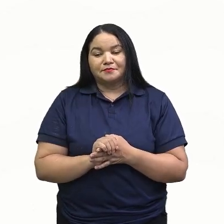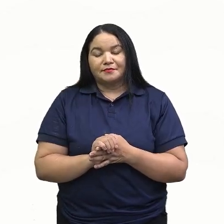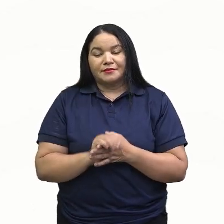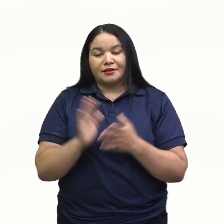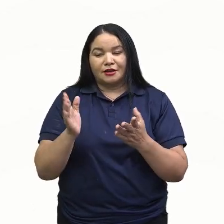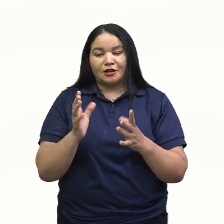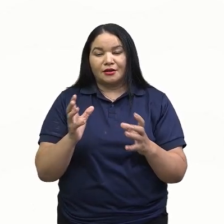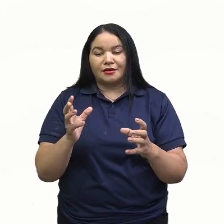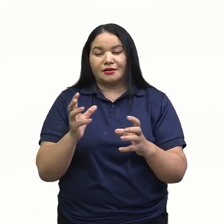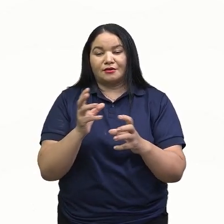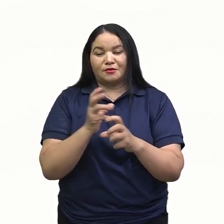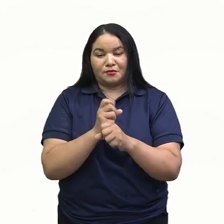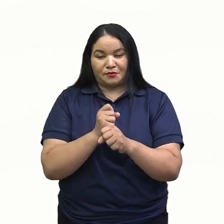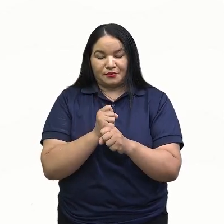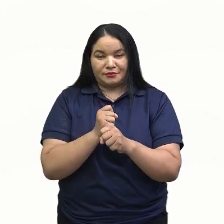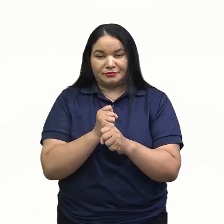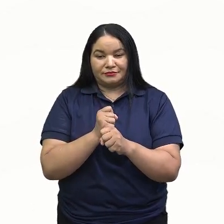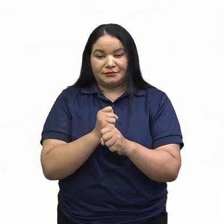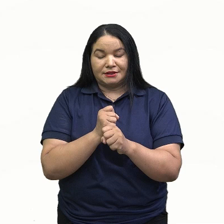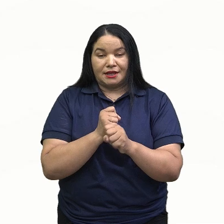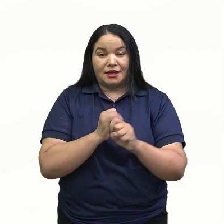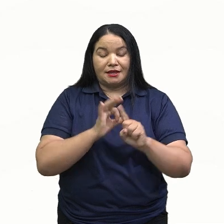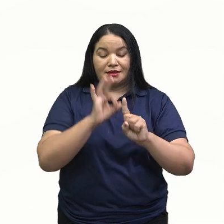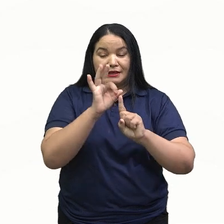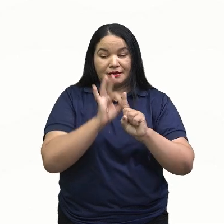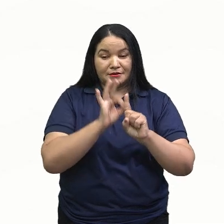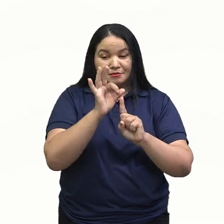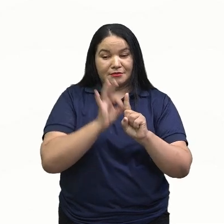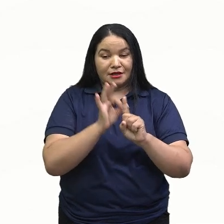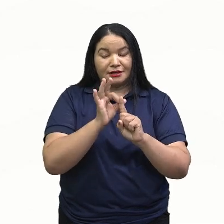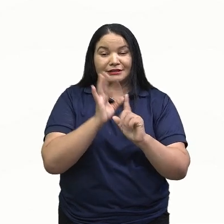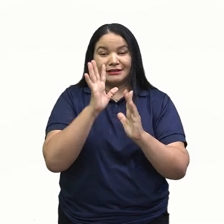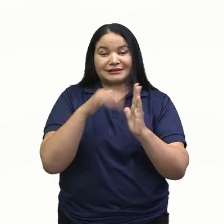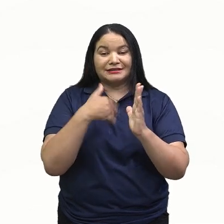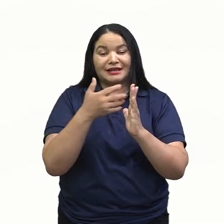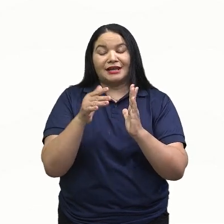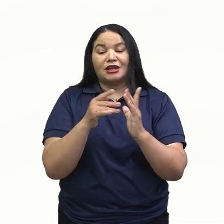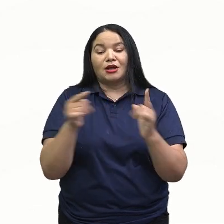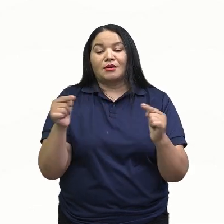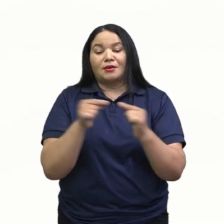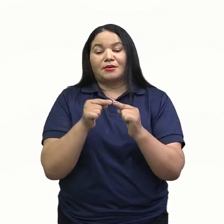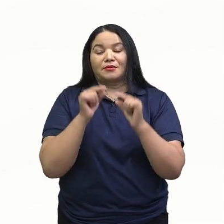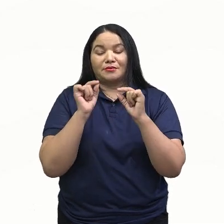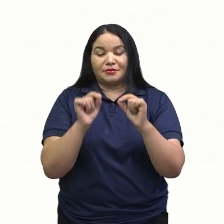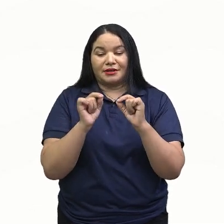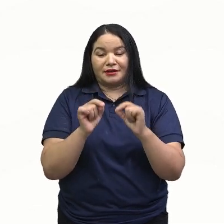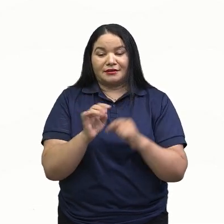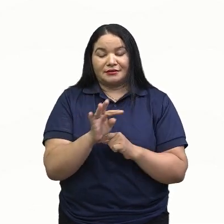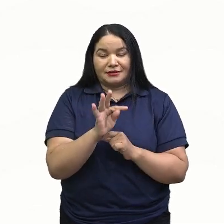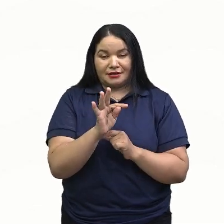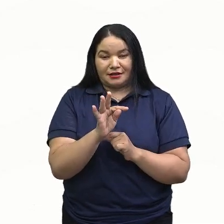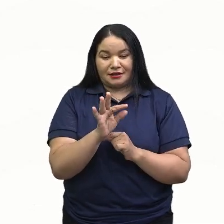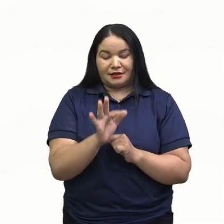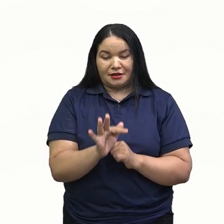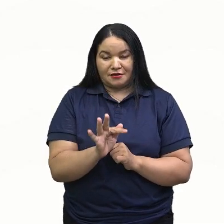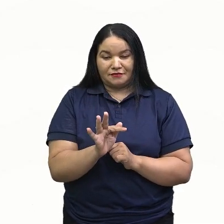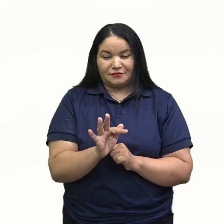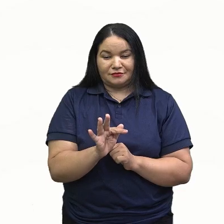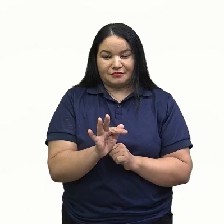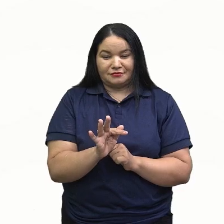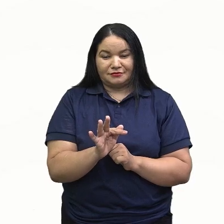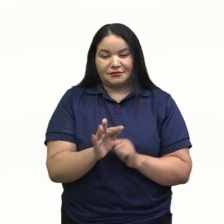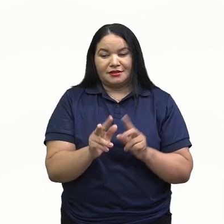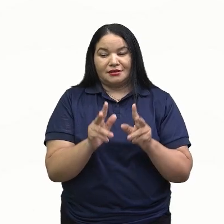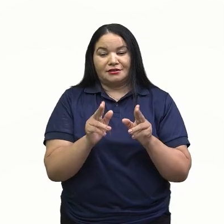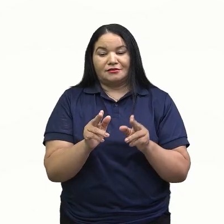Calcule esta temperatura na escala. Aí você vai escrever TF, eu não sei